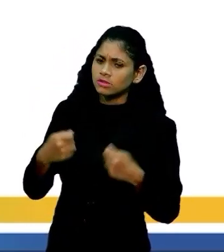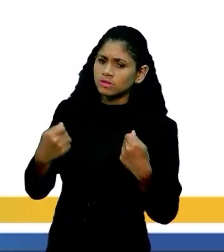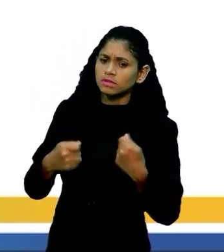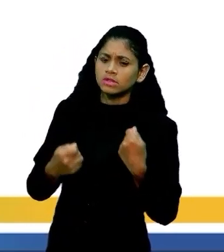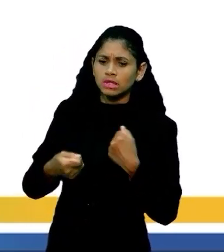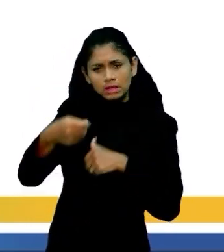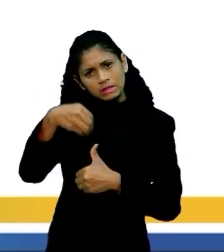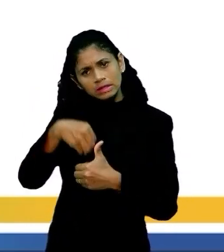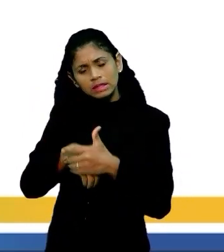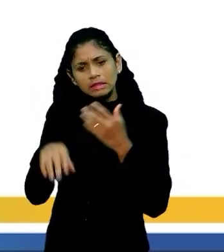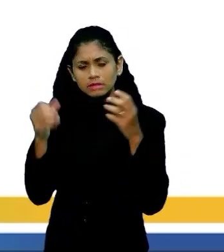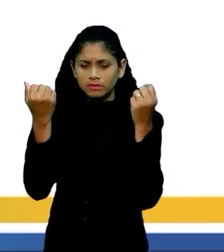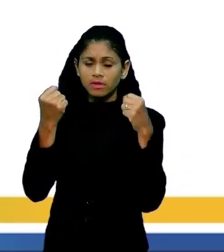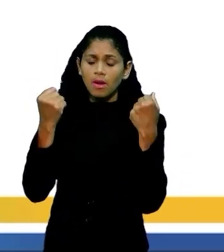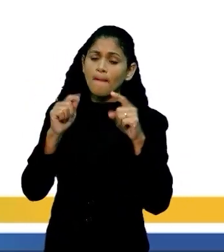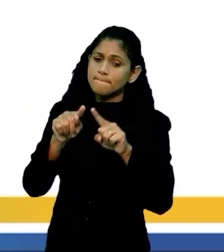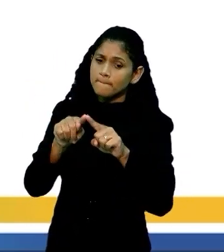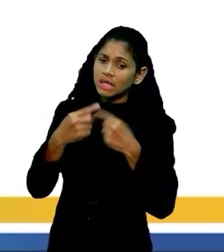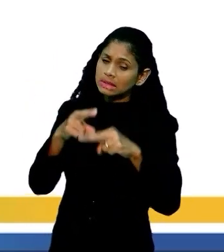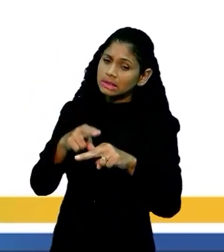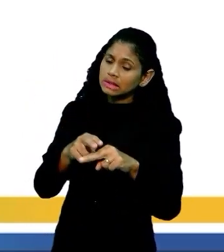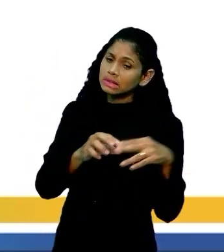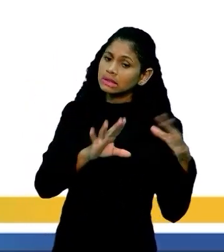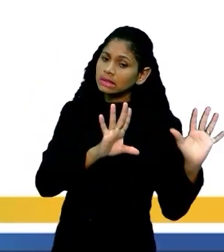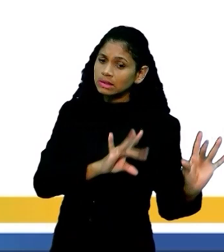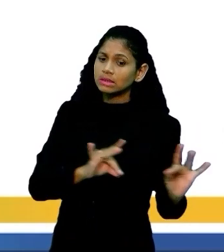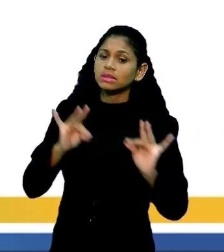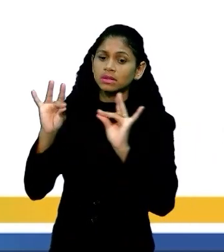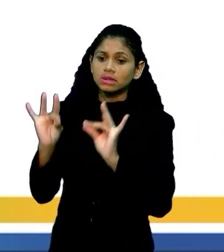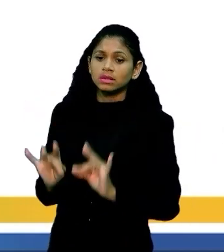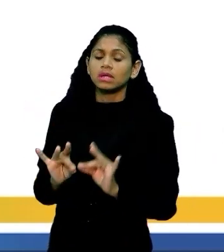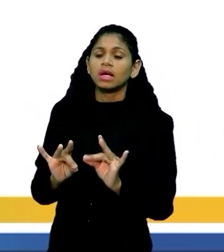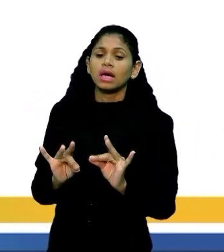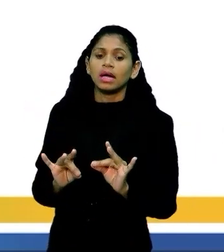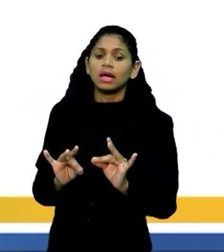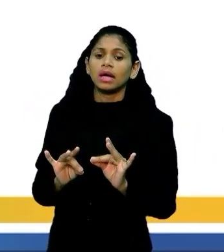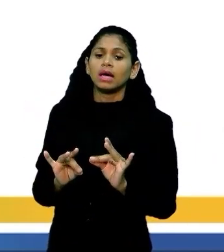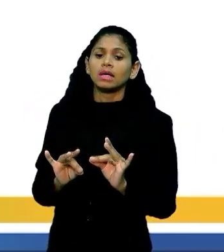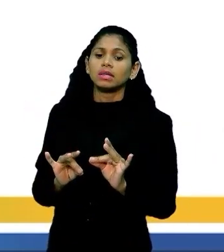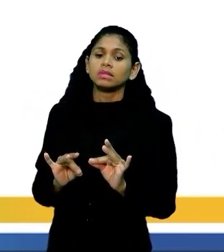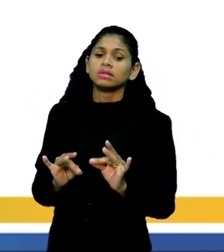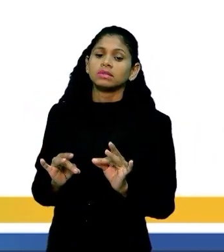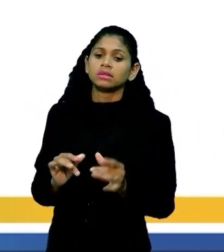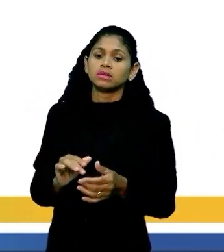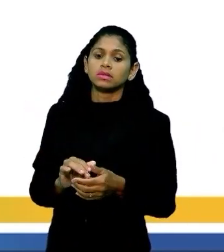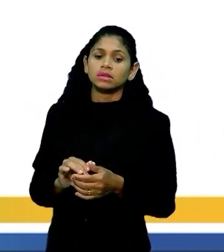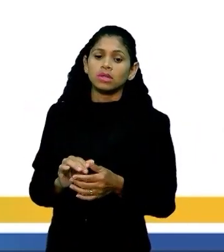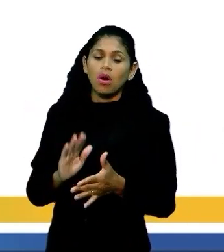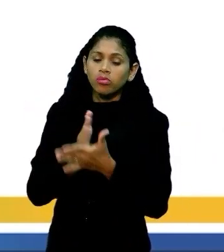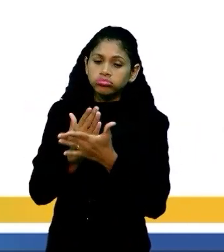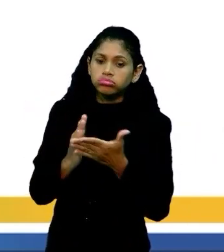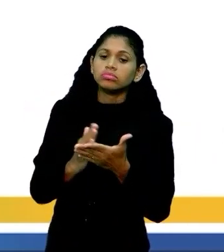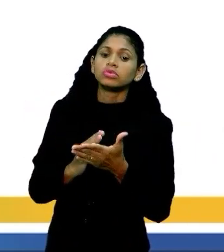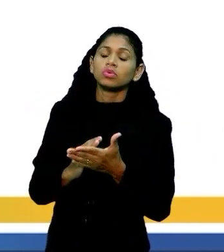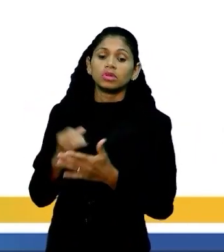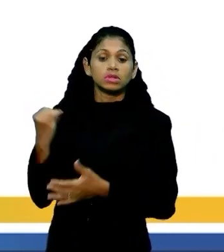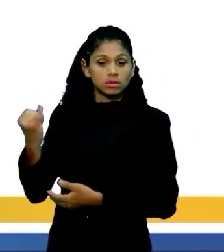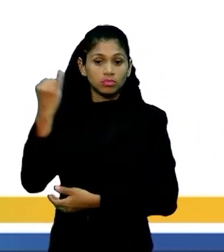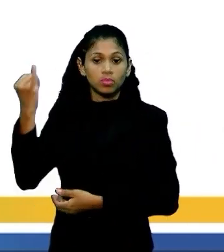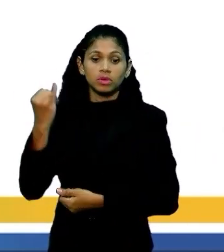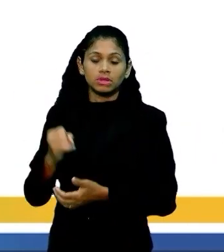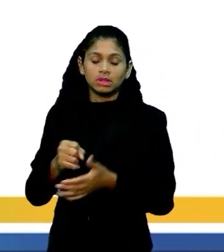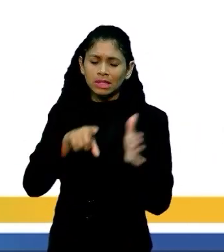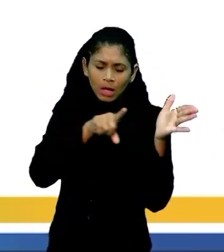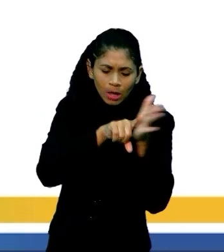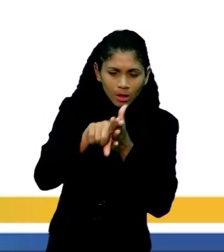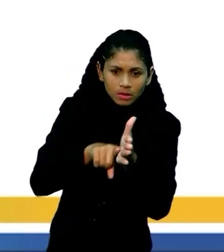física mas ela traz abordagens que ela são fundamentais no contexto dessa disciplina que seria o quê analisar